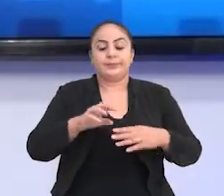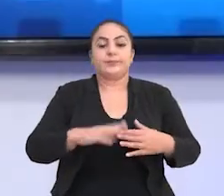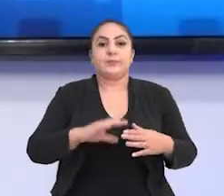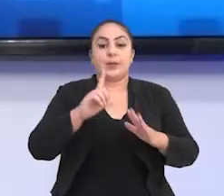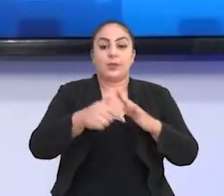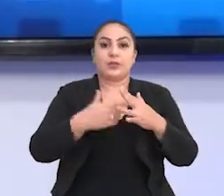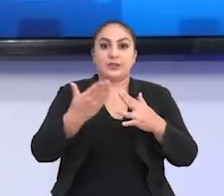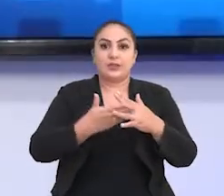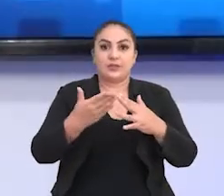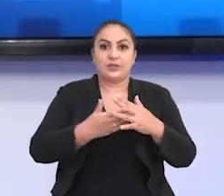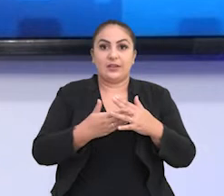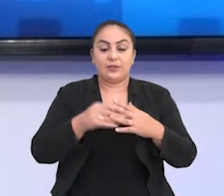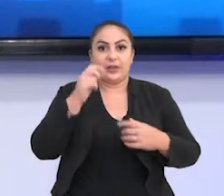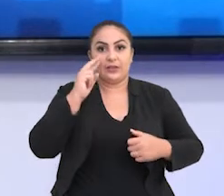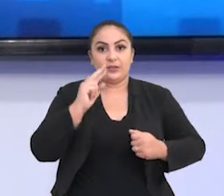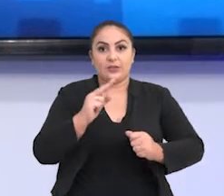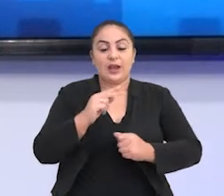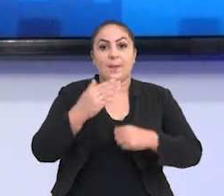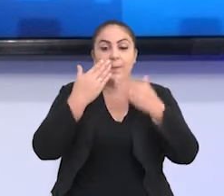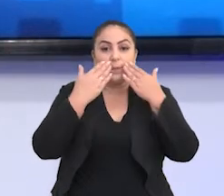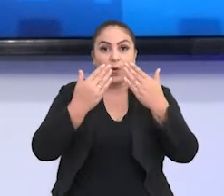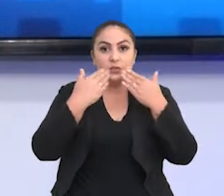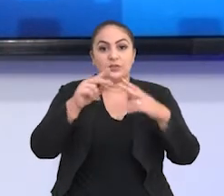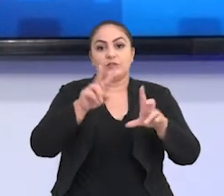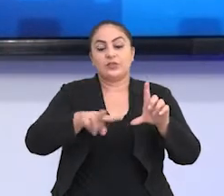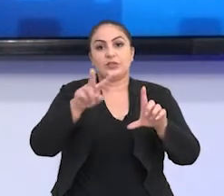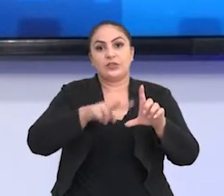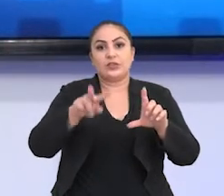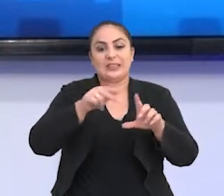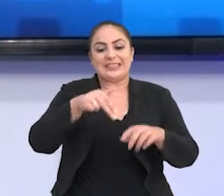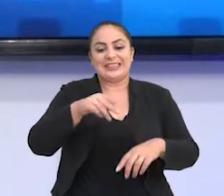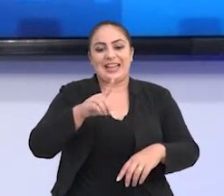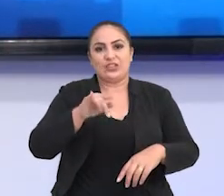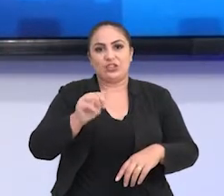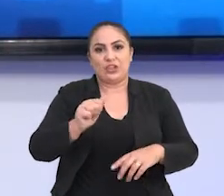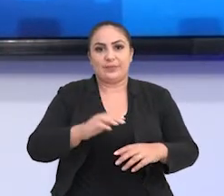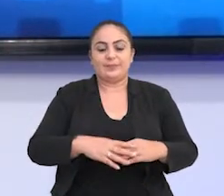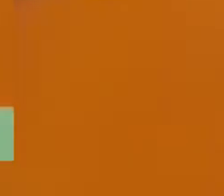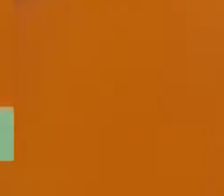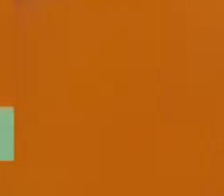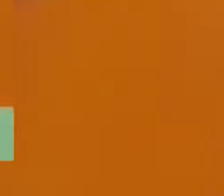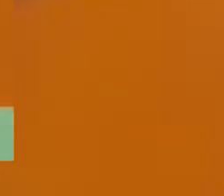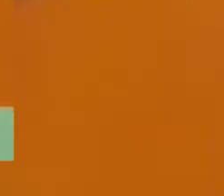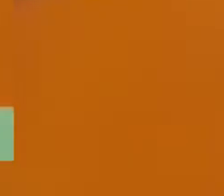no segundo bloco, você vai conferir a exposição virtual de Nádia Rossato.